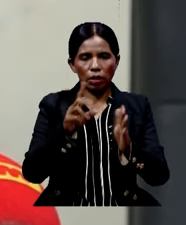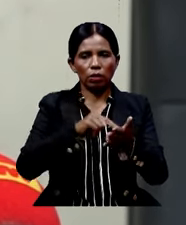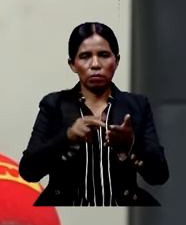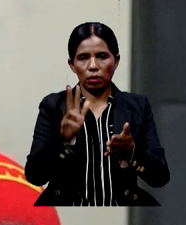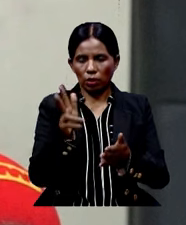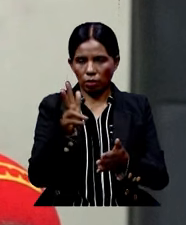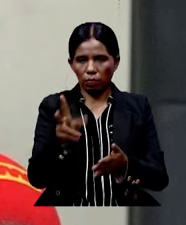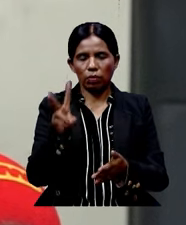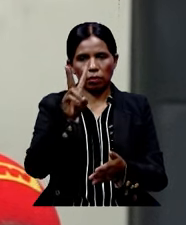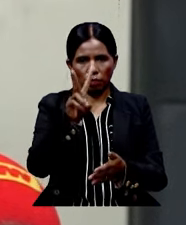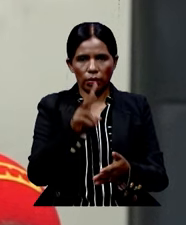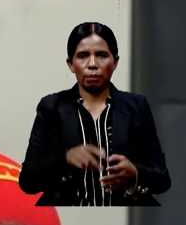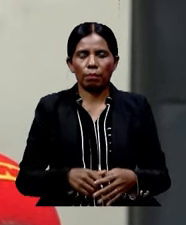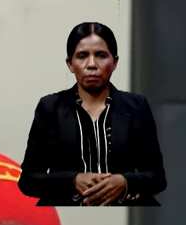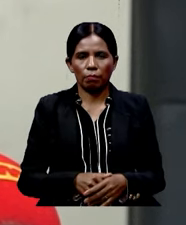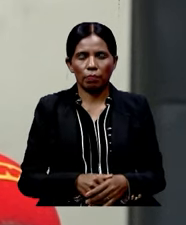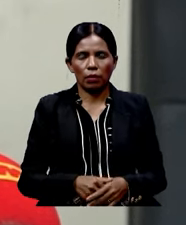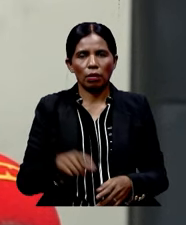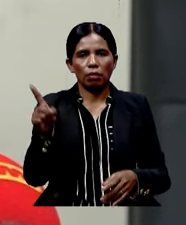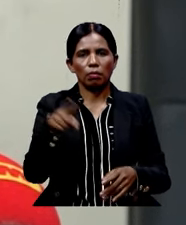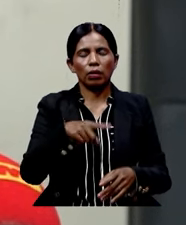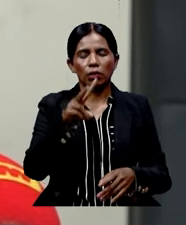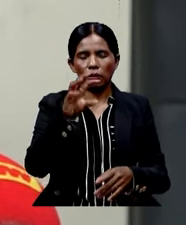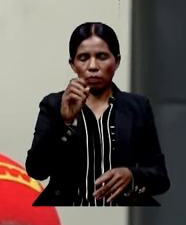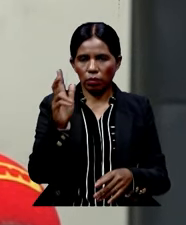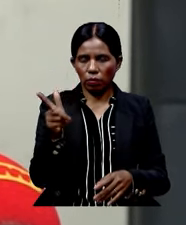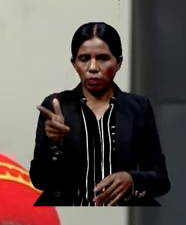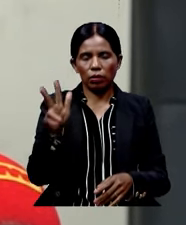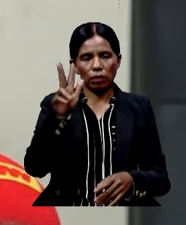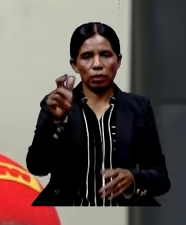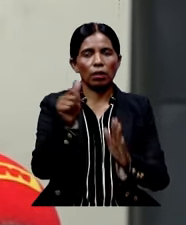32 para 2023, artigo